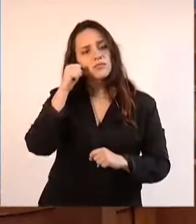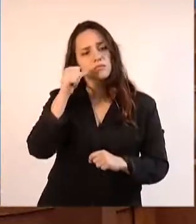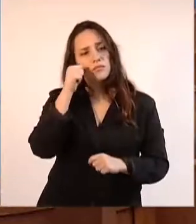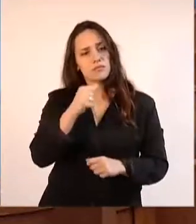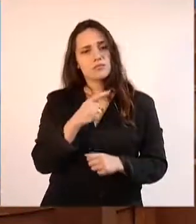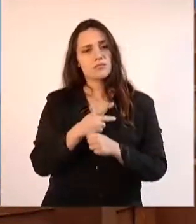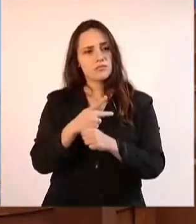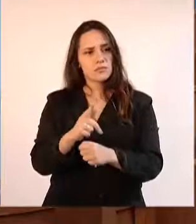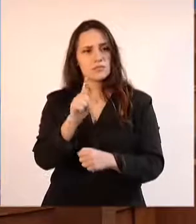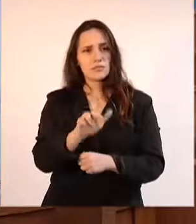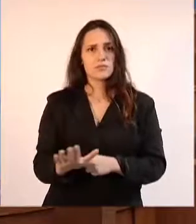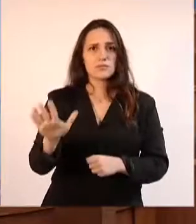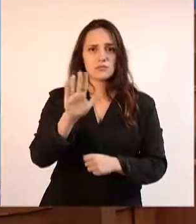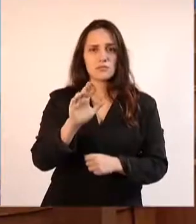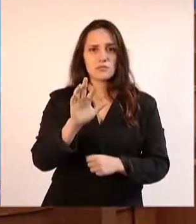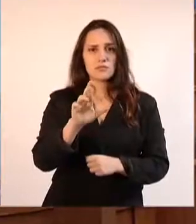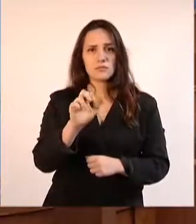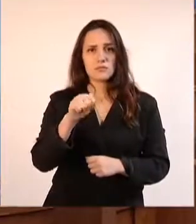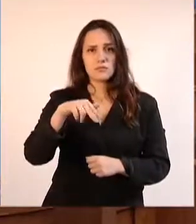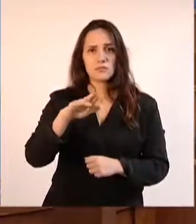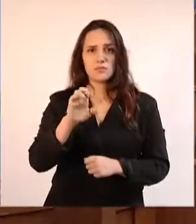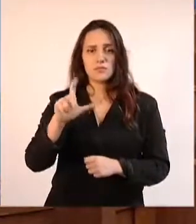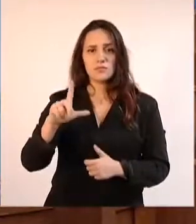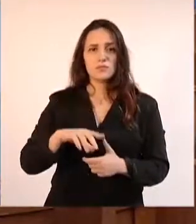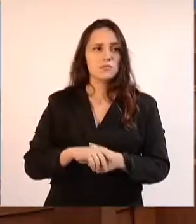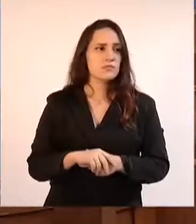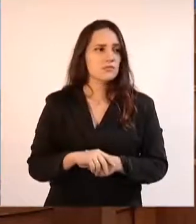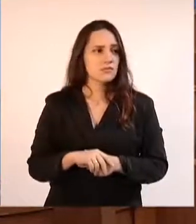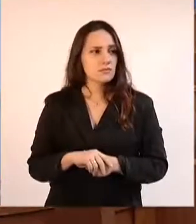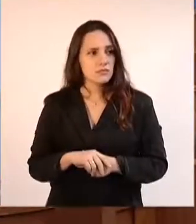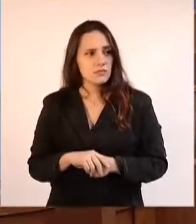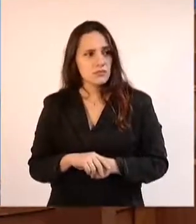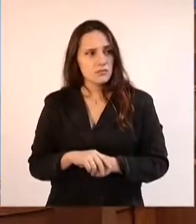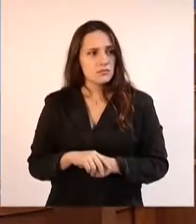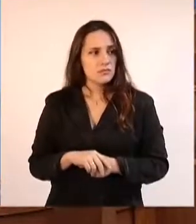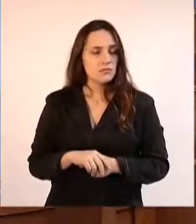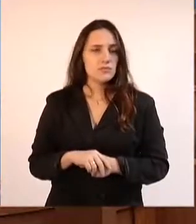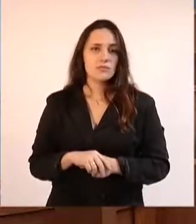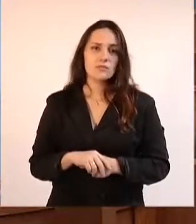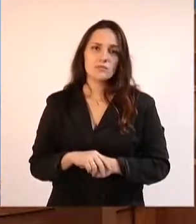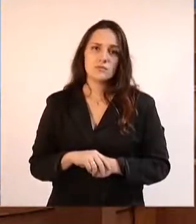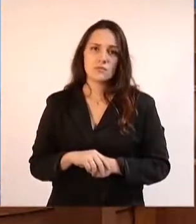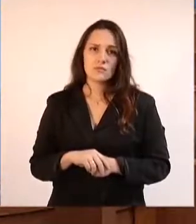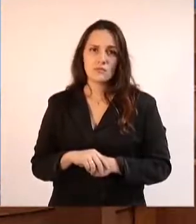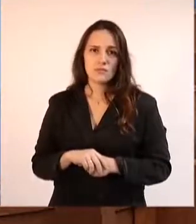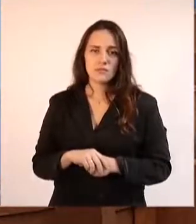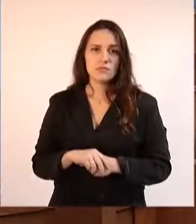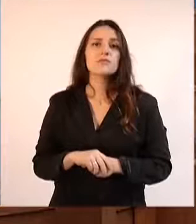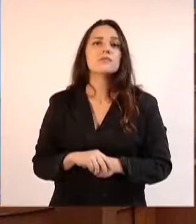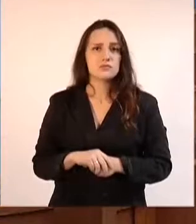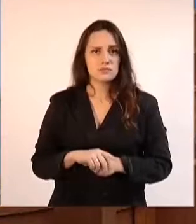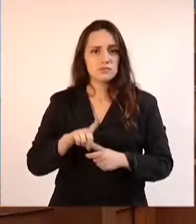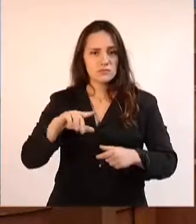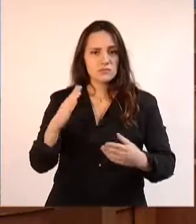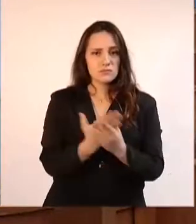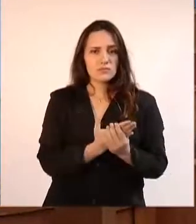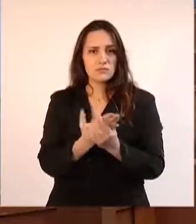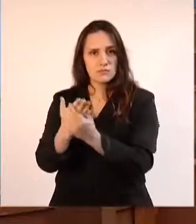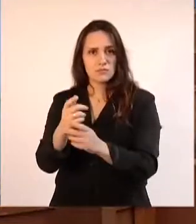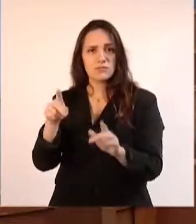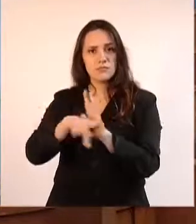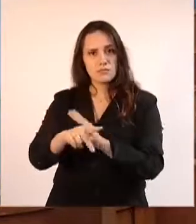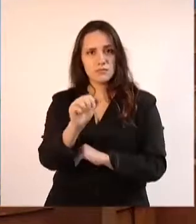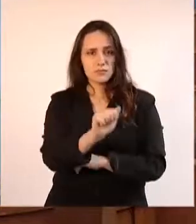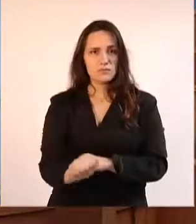República, Raquel Doge, em uma ação proposta pela Associação dos Membros